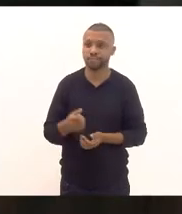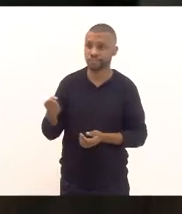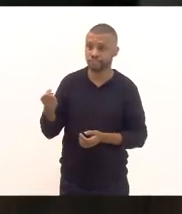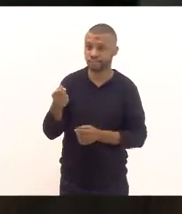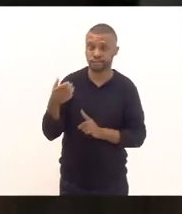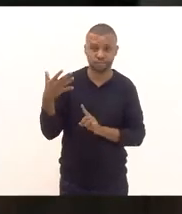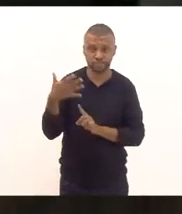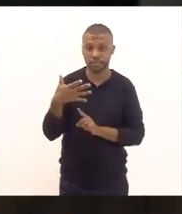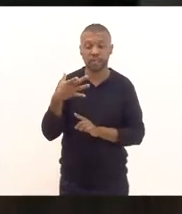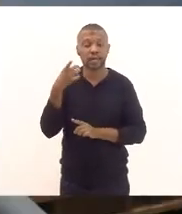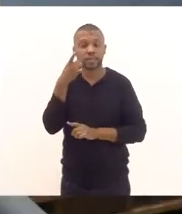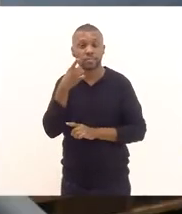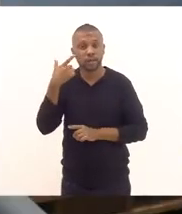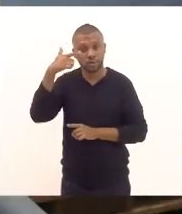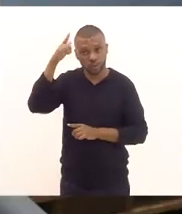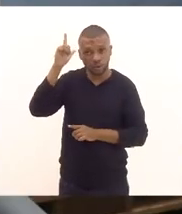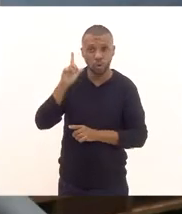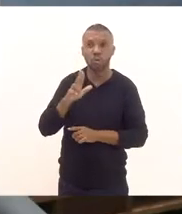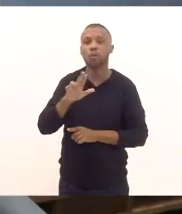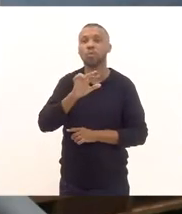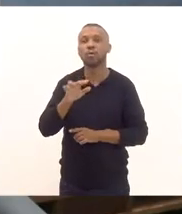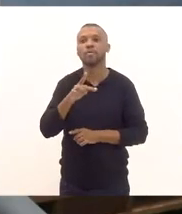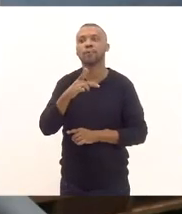adaptar Nobre Deputado Luiz Paulo